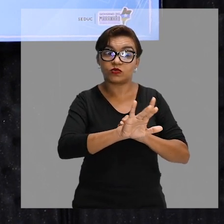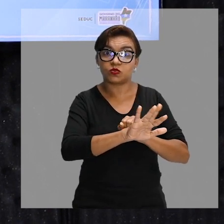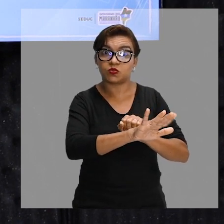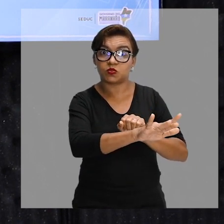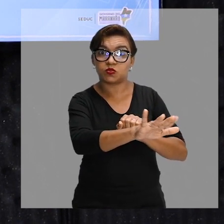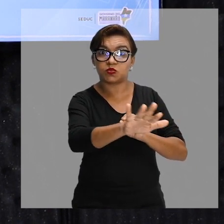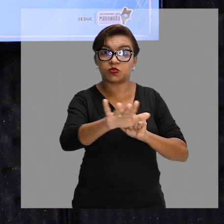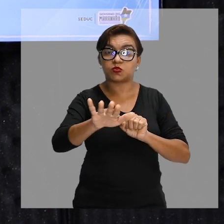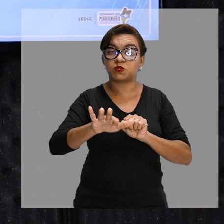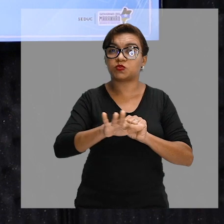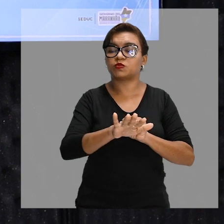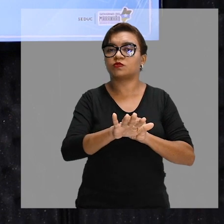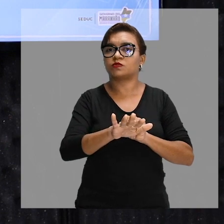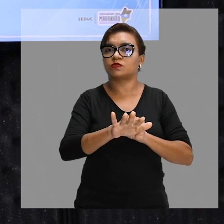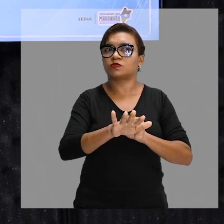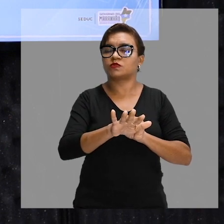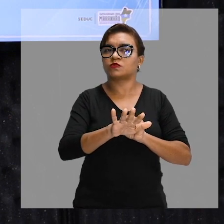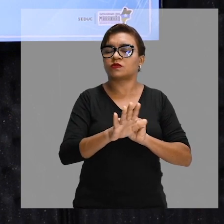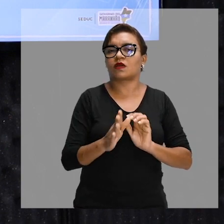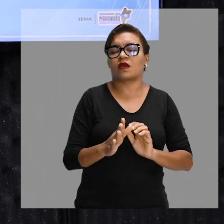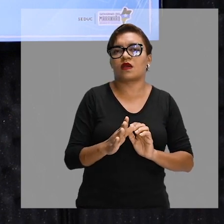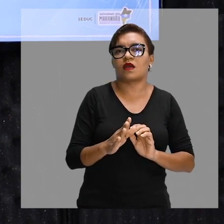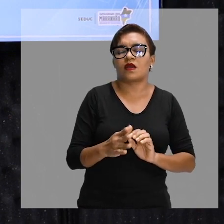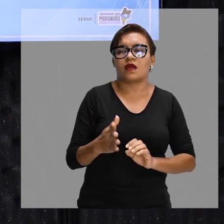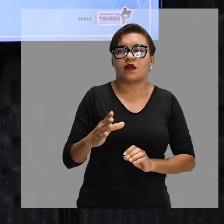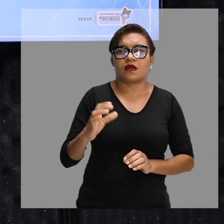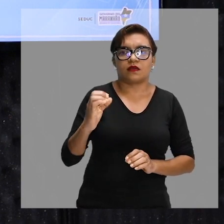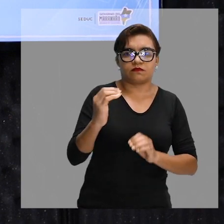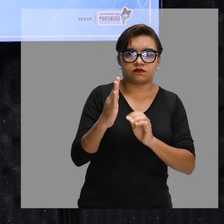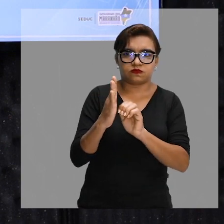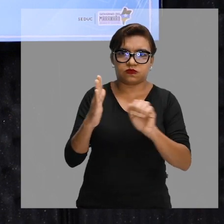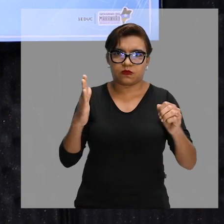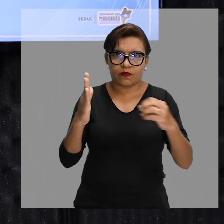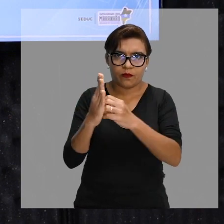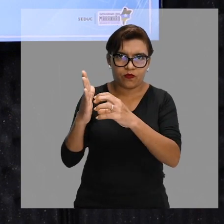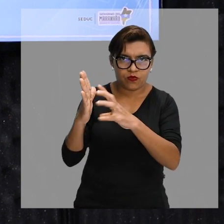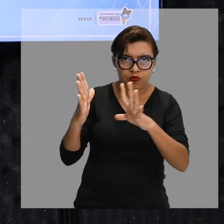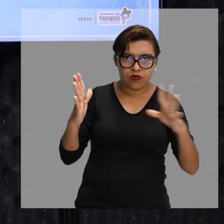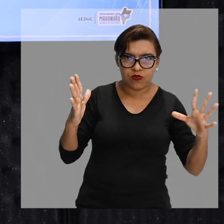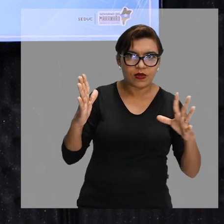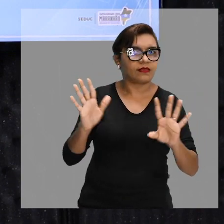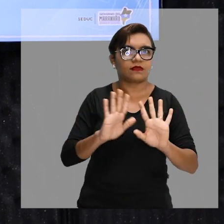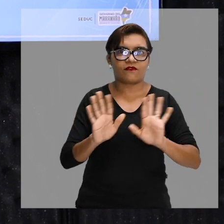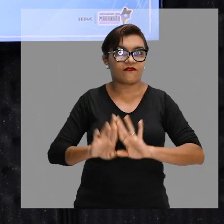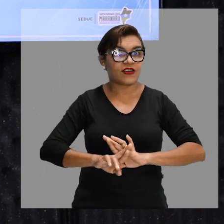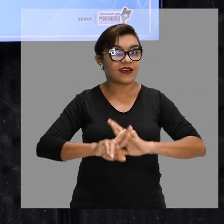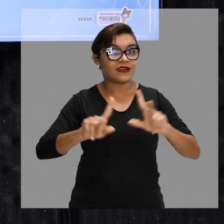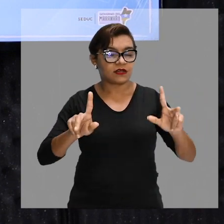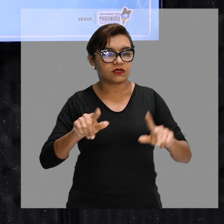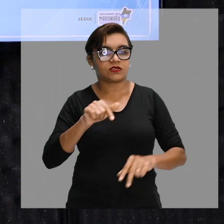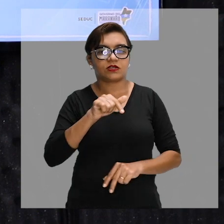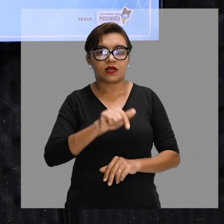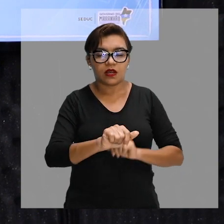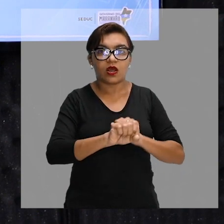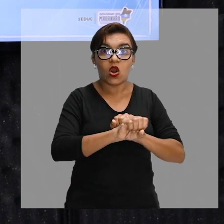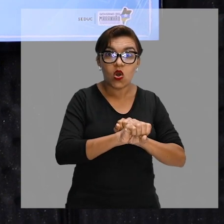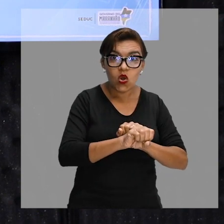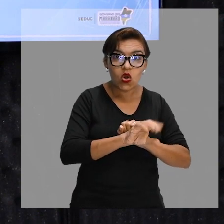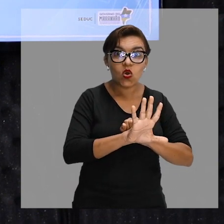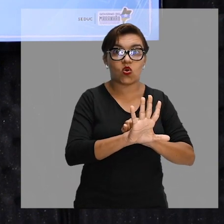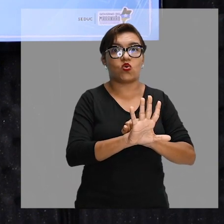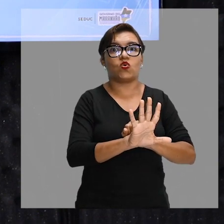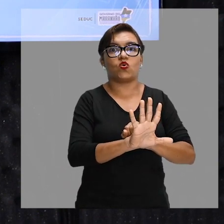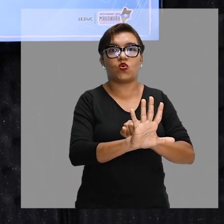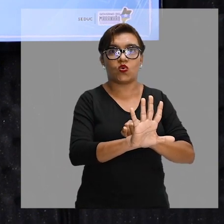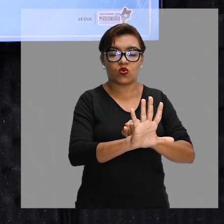ok? Ele não refletiu, preste bem atenção, ele emitiu luz. Uma característica dele é emitir a luz, seja